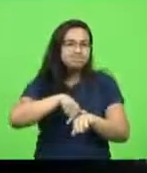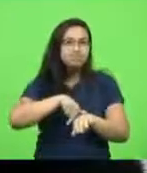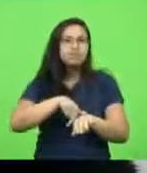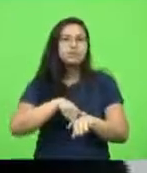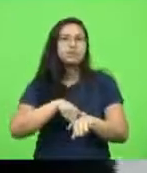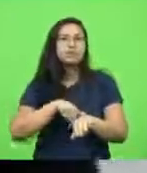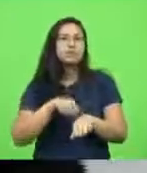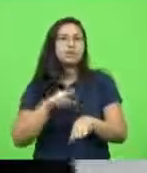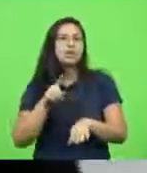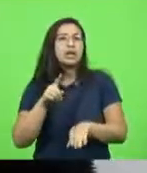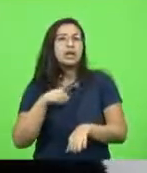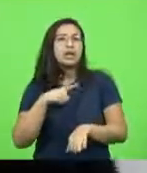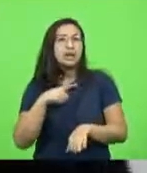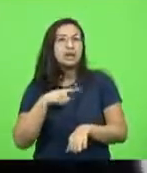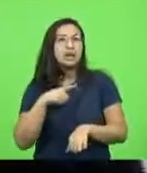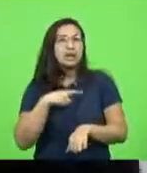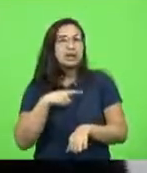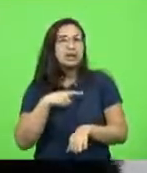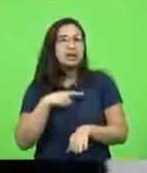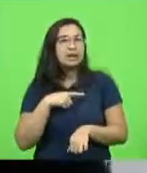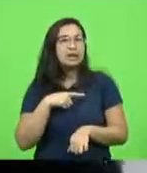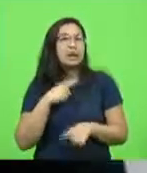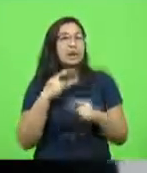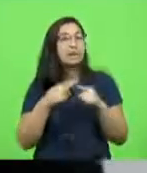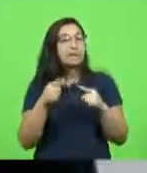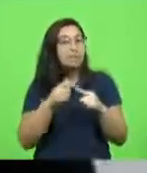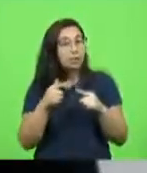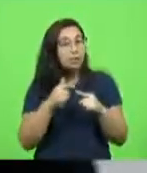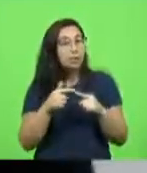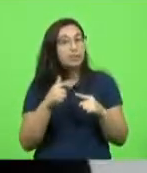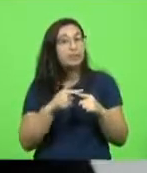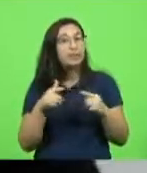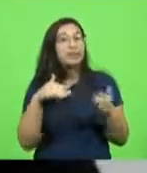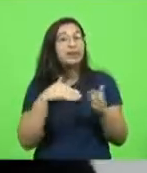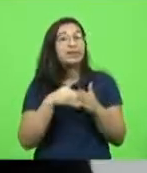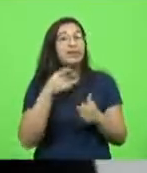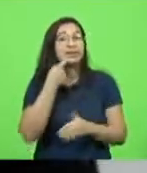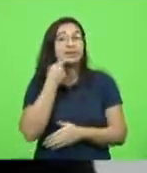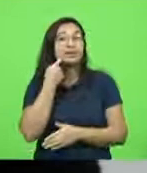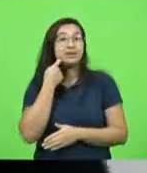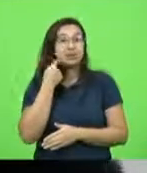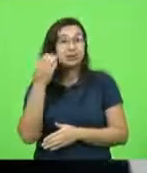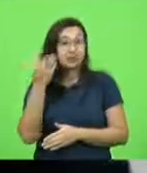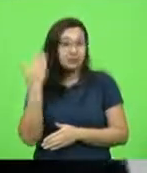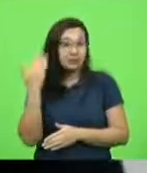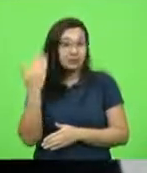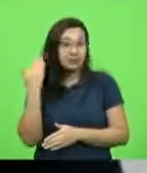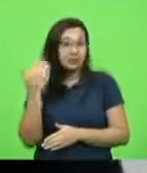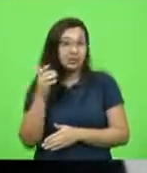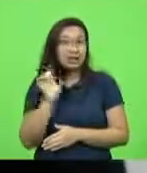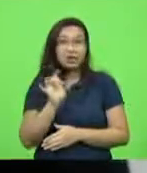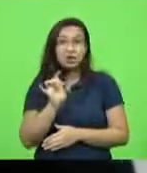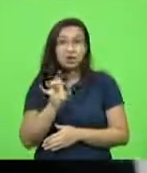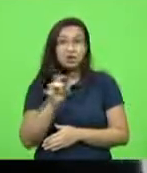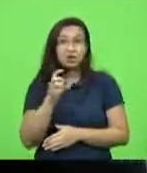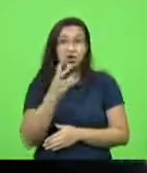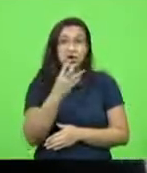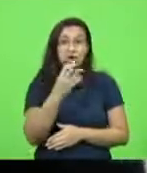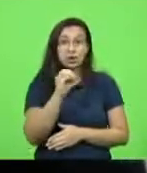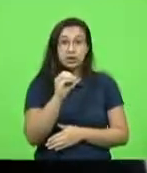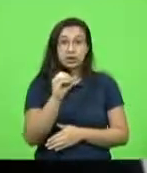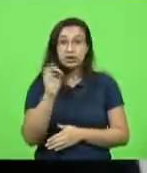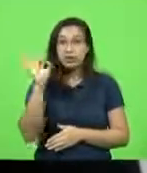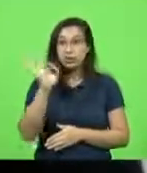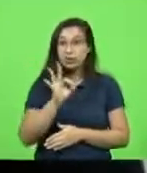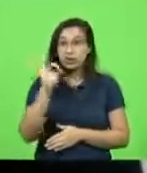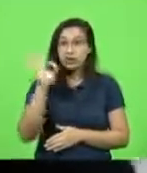é tem alguma coisa que não fecha aí até sexta-feira passada apenas trinta por cento das